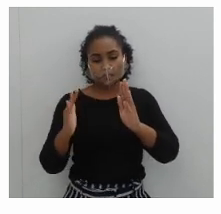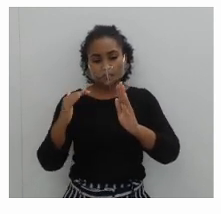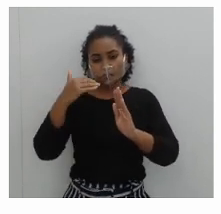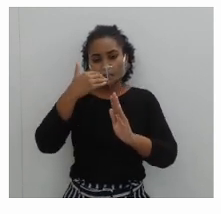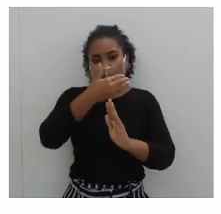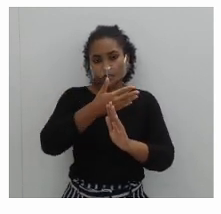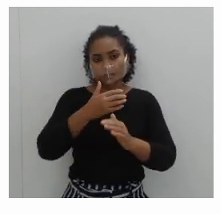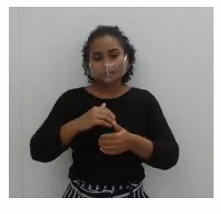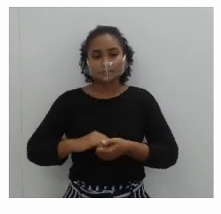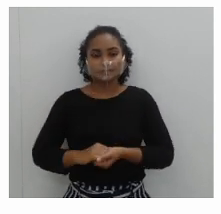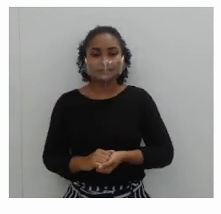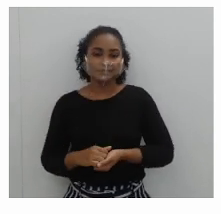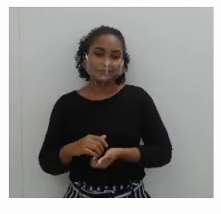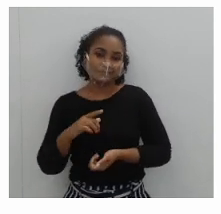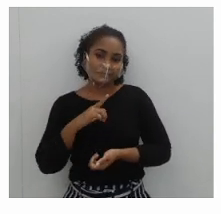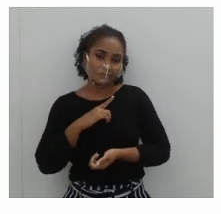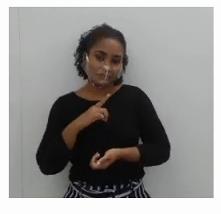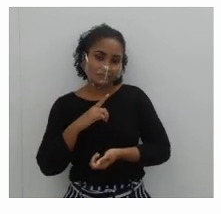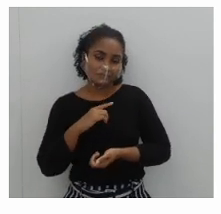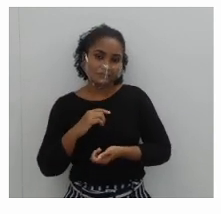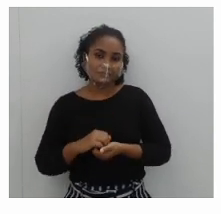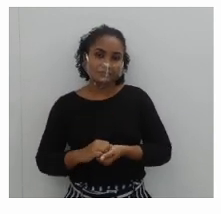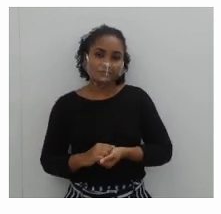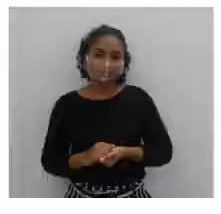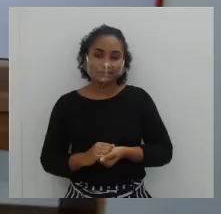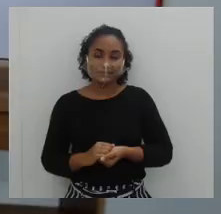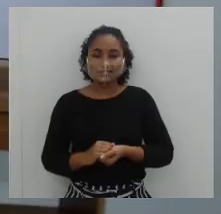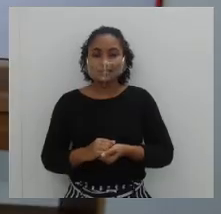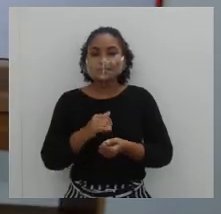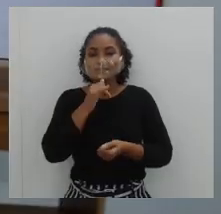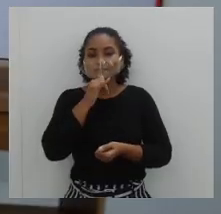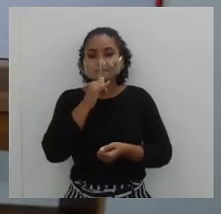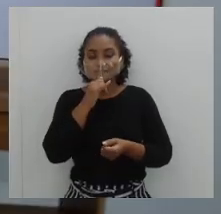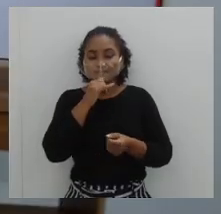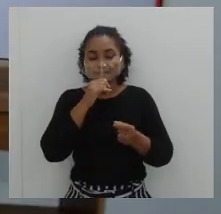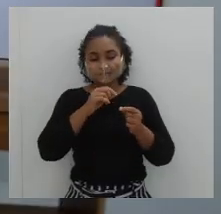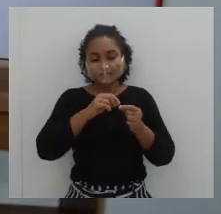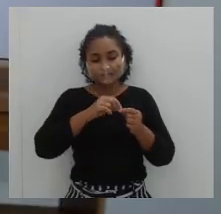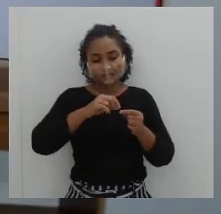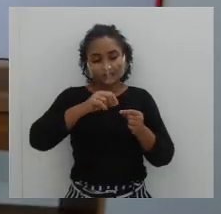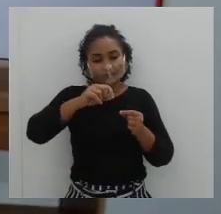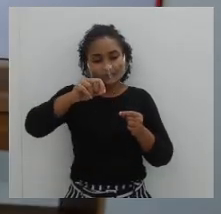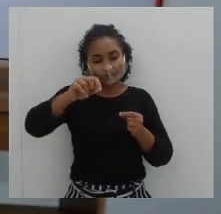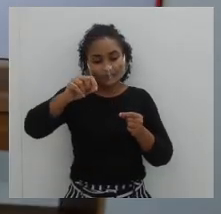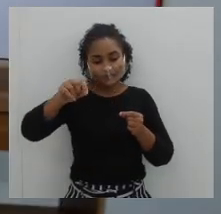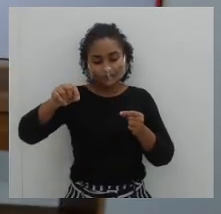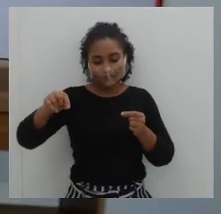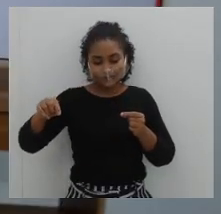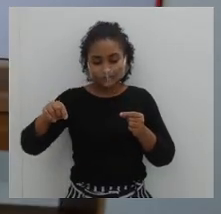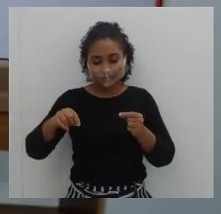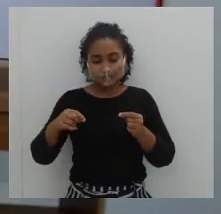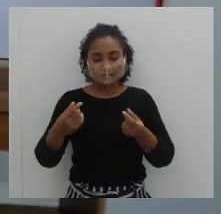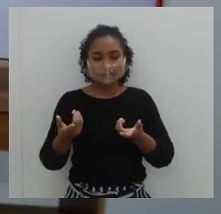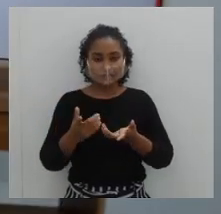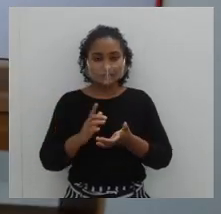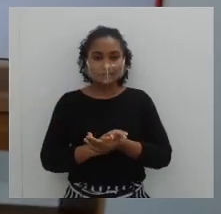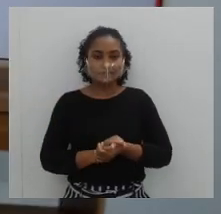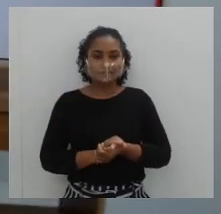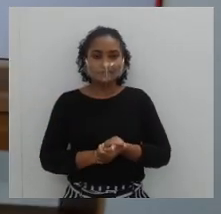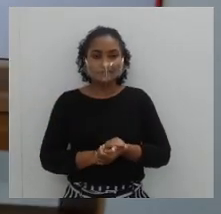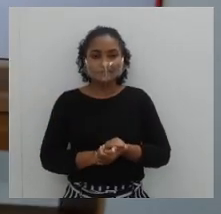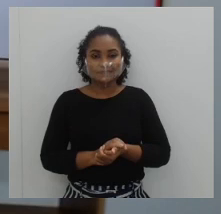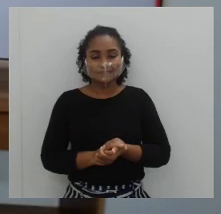Certo? Aqui podemos destacar o cubo, né? Podemos destacar